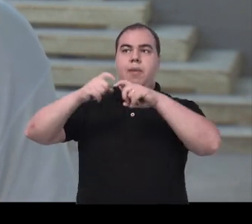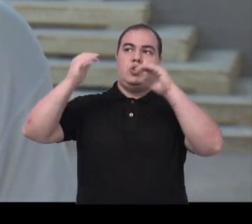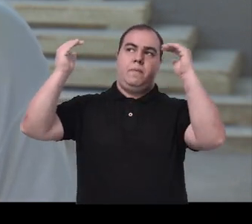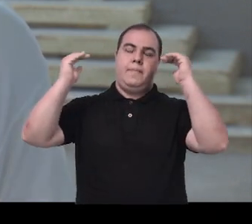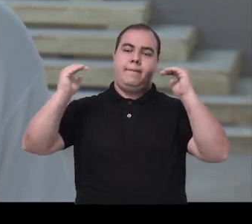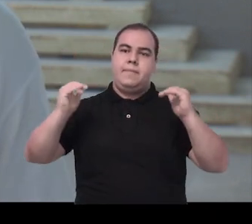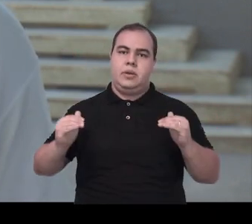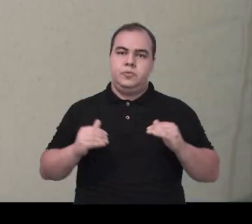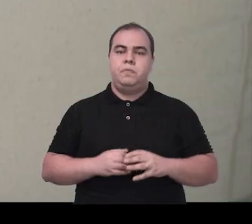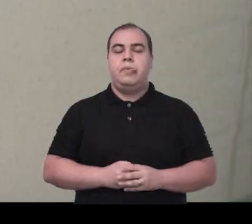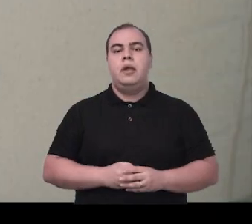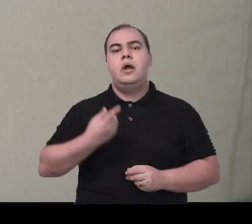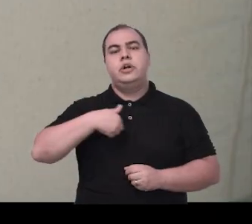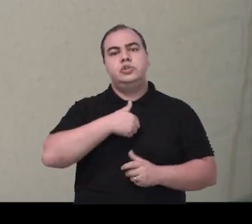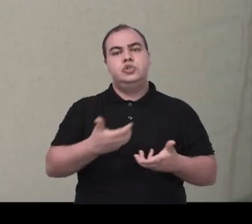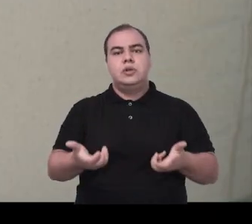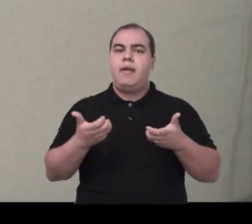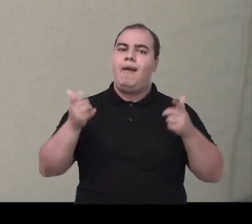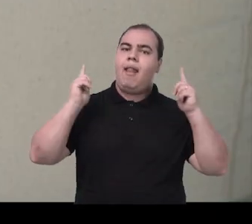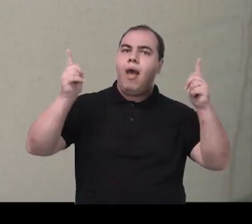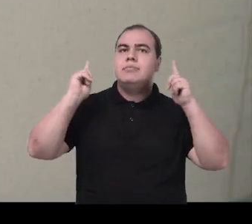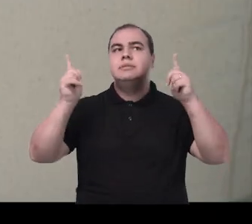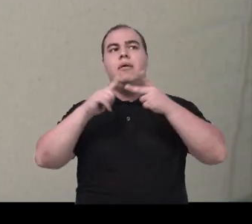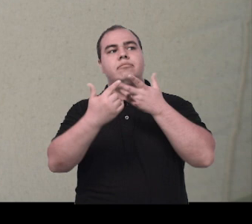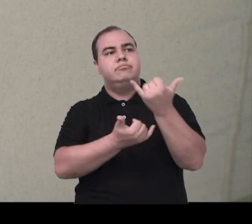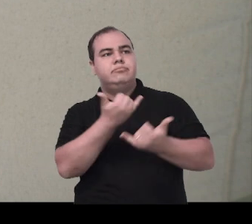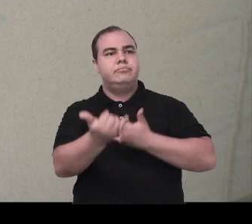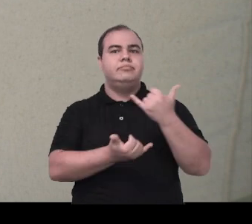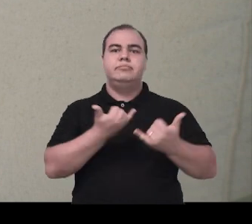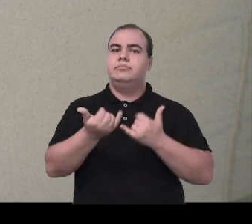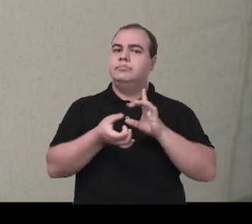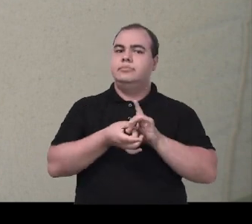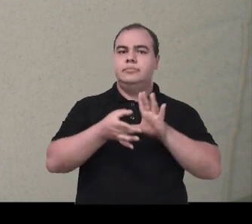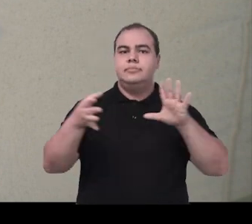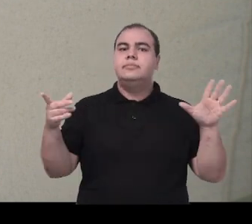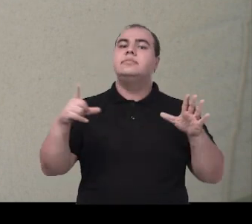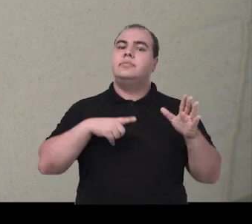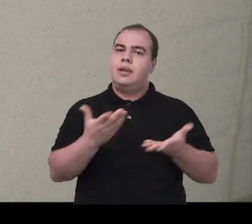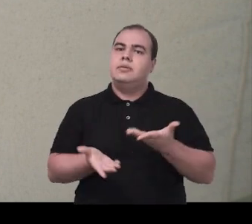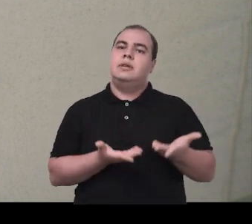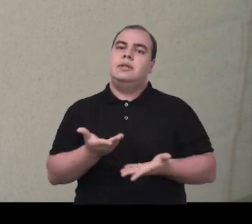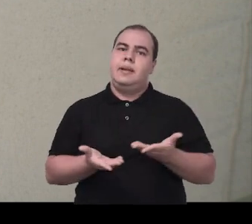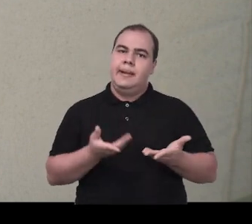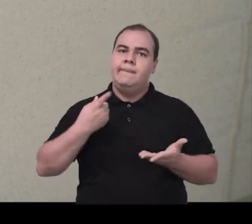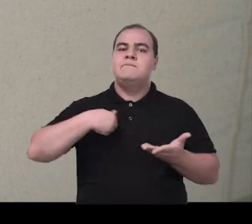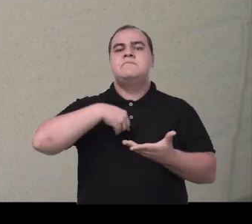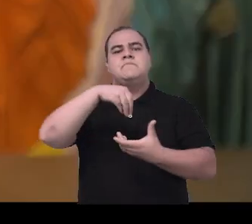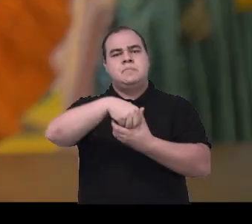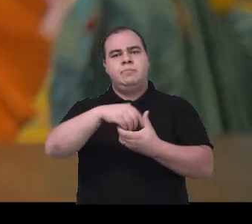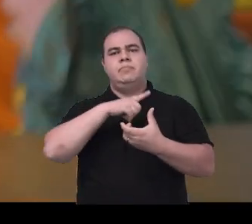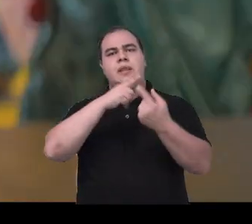né, do médico para baixo. A gente quer lazer, entretenimento que seja parte desse